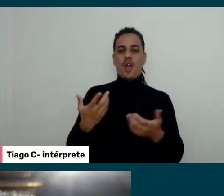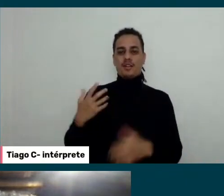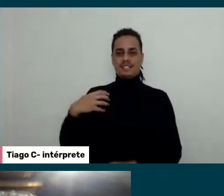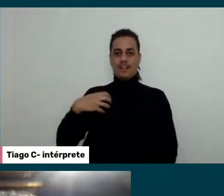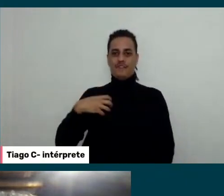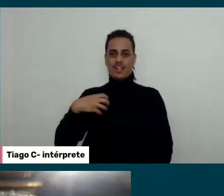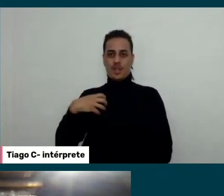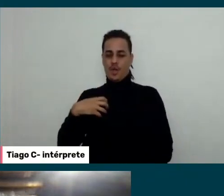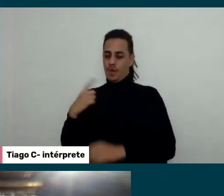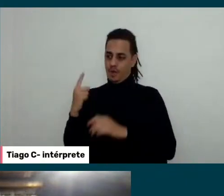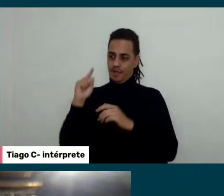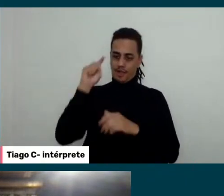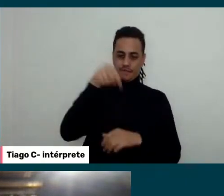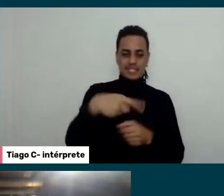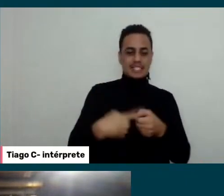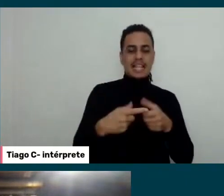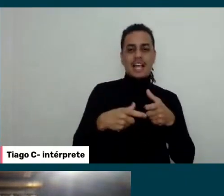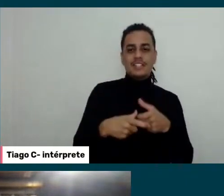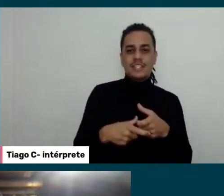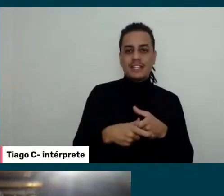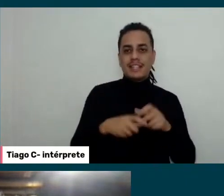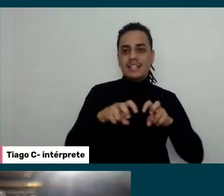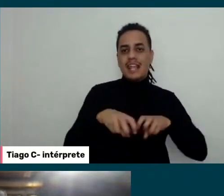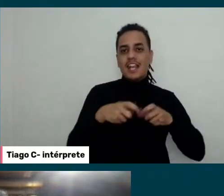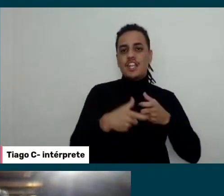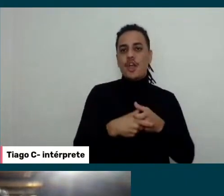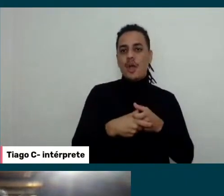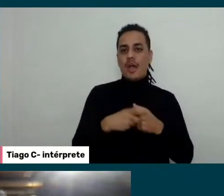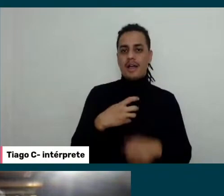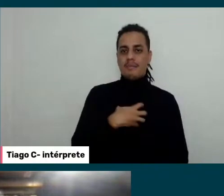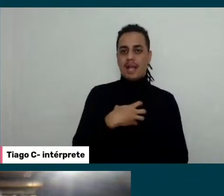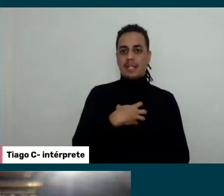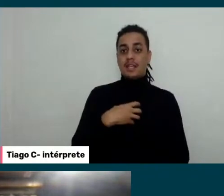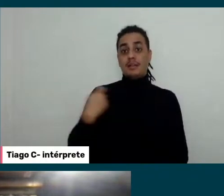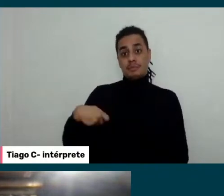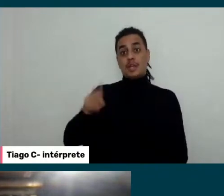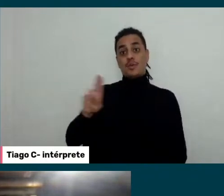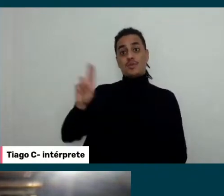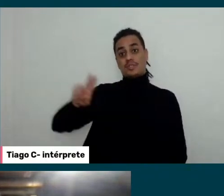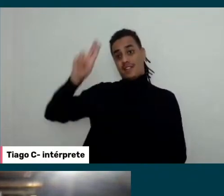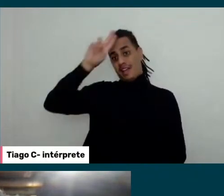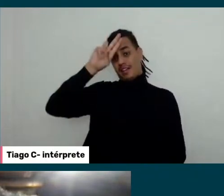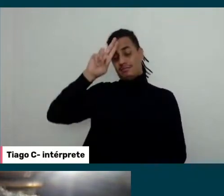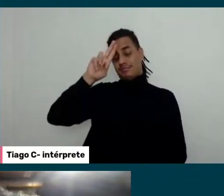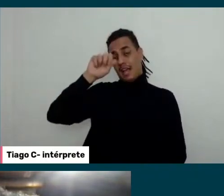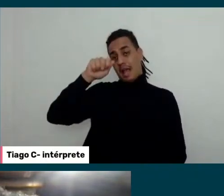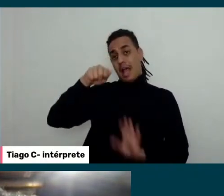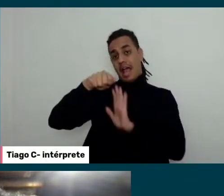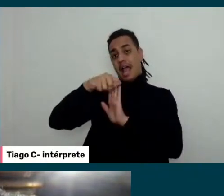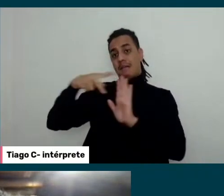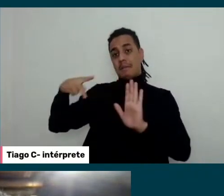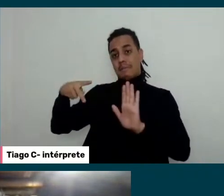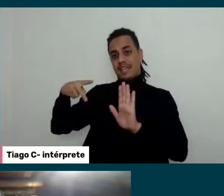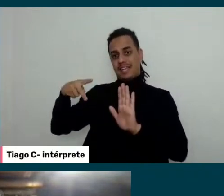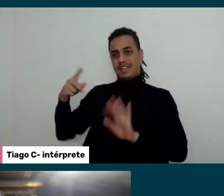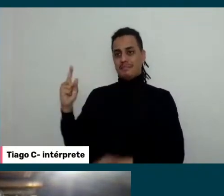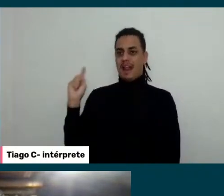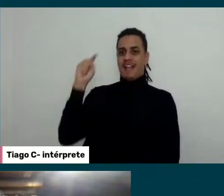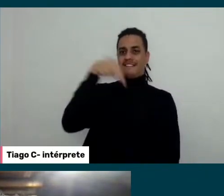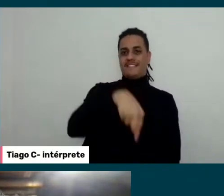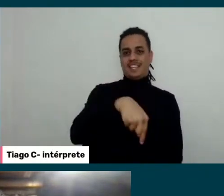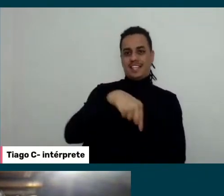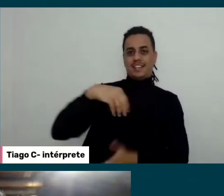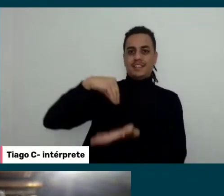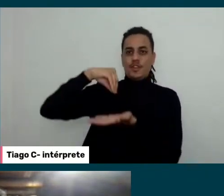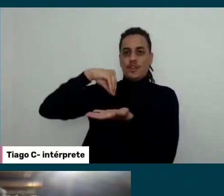a minha localização, né? Ao mesmo tempo que eu estou fornecendo para essa plataforma a minha localização para ela me oferecer